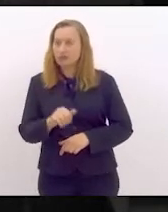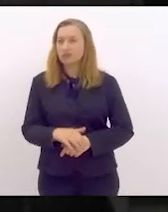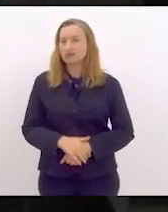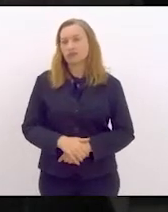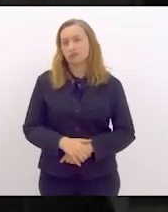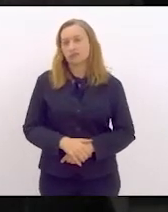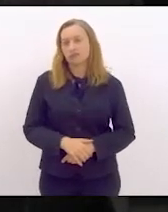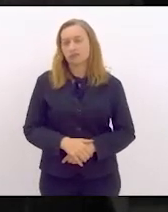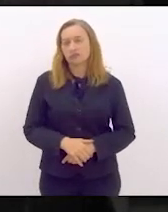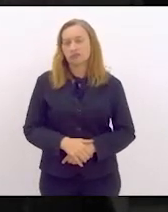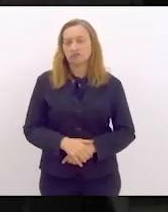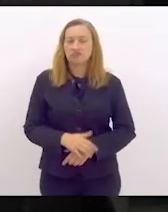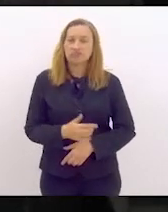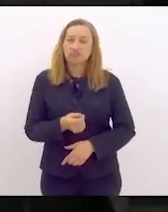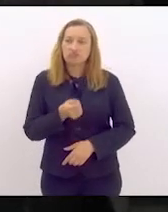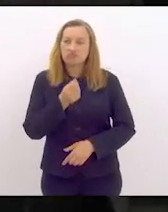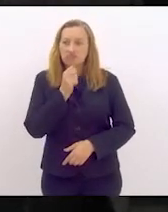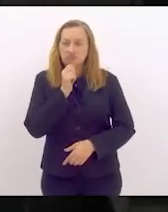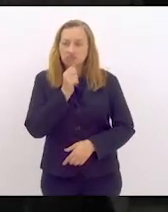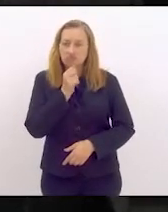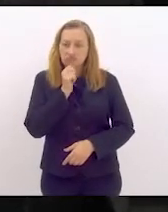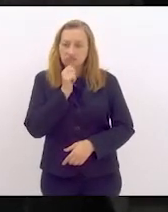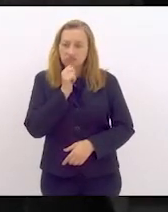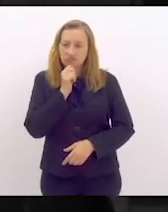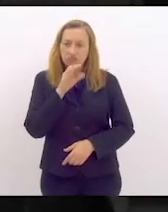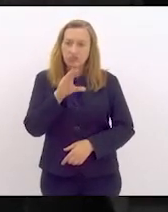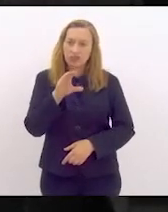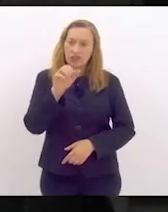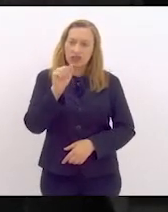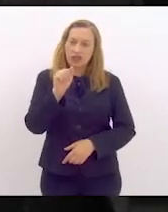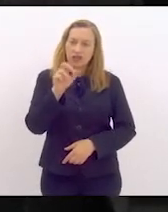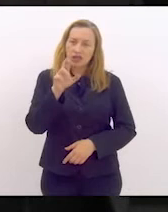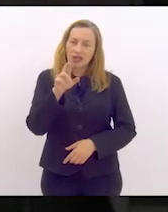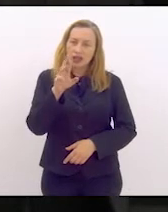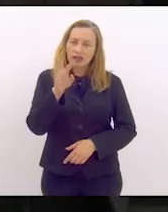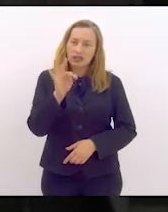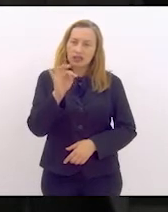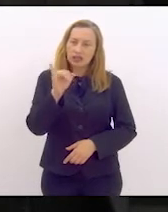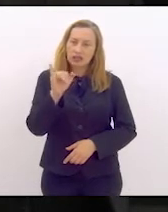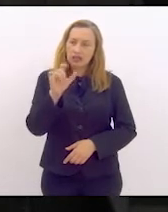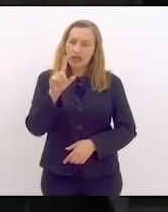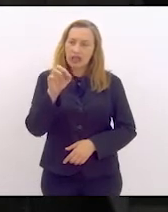mais nenhuma cartilagem no joelho direito.